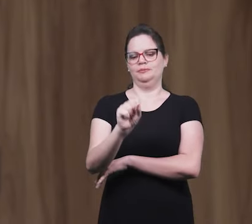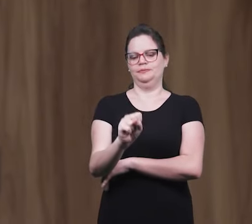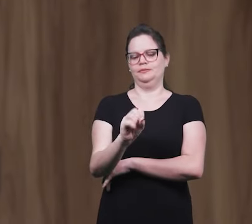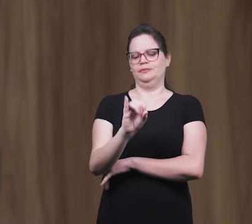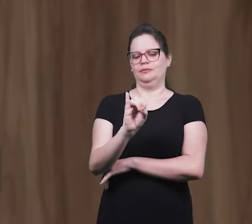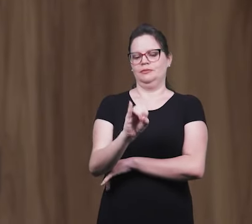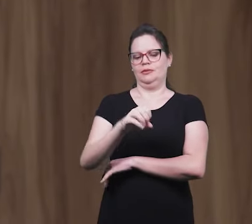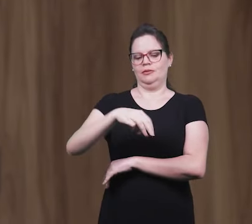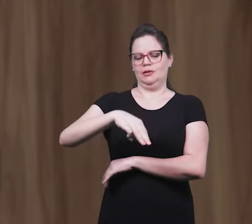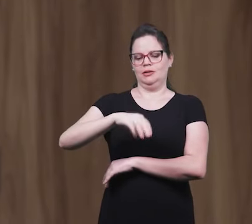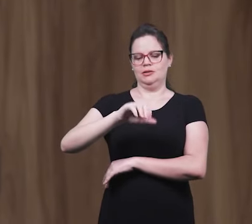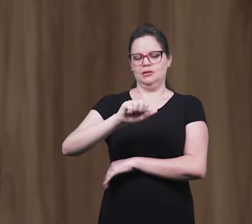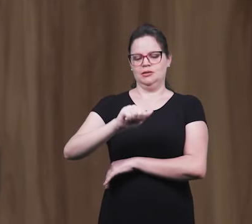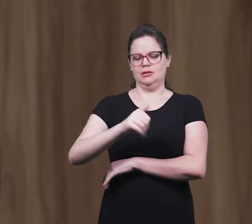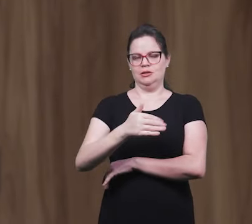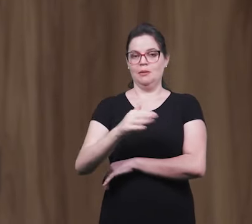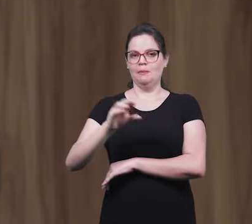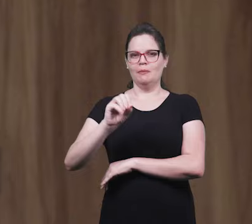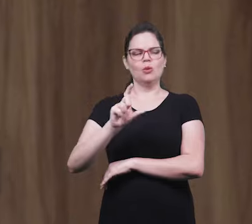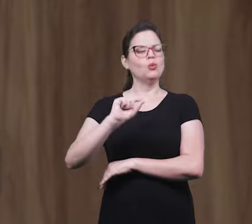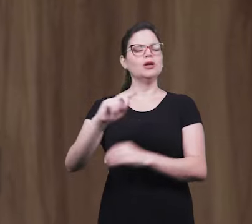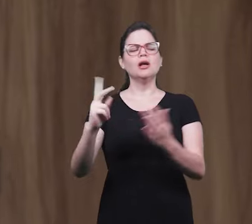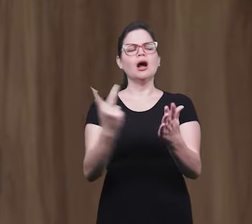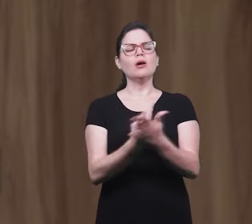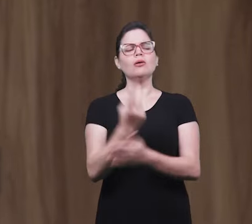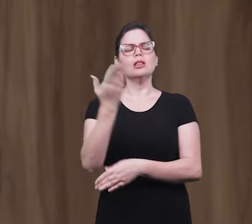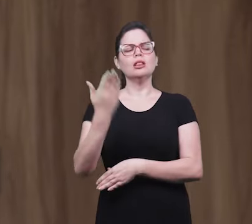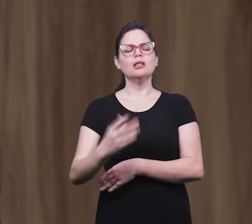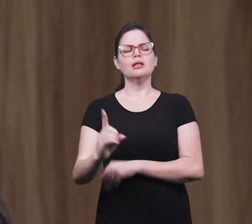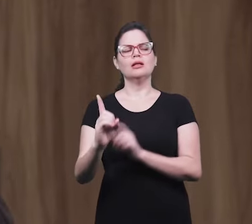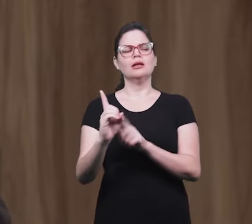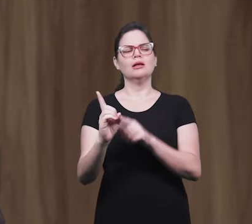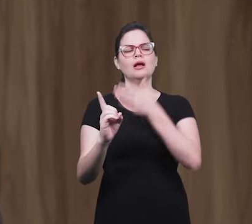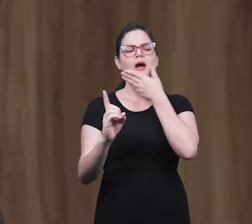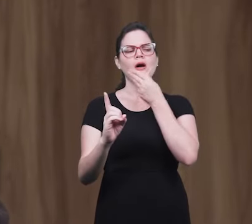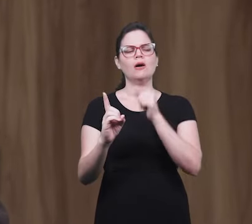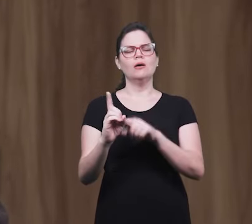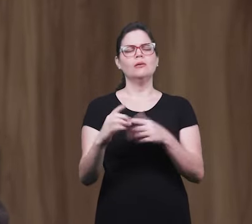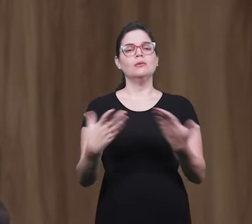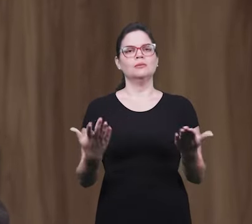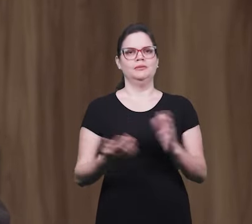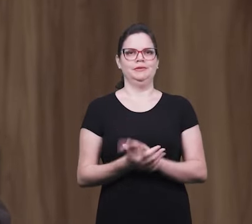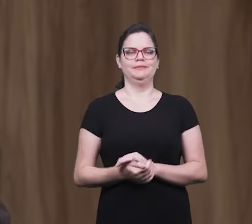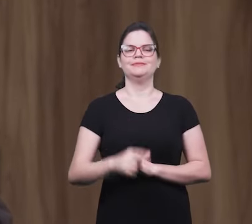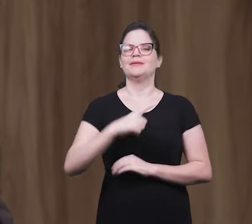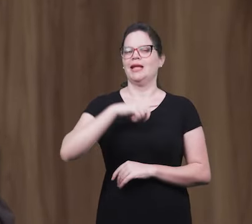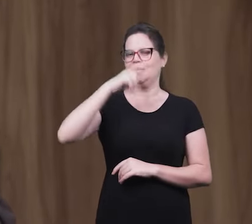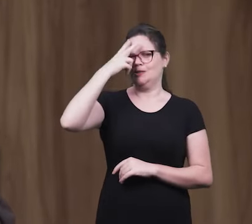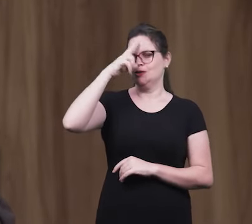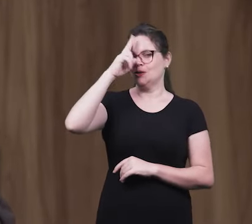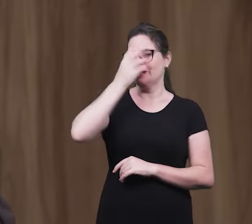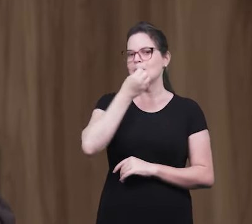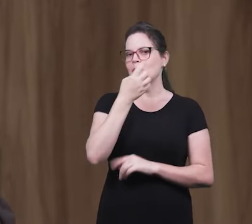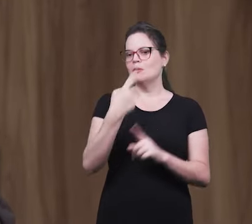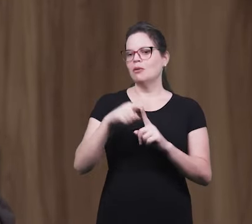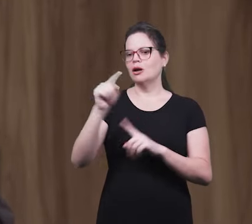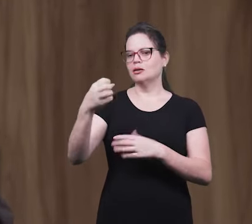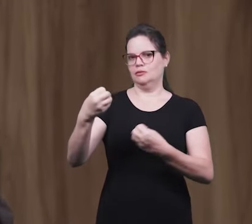nos edificar, nos ensinar? A história de Simão tem um ensinamento muito importante para nós, porque Simão,